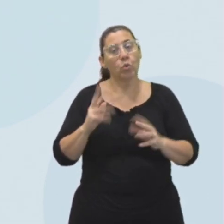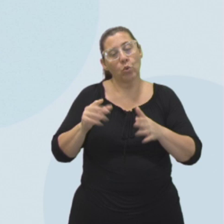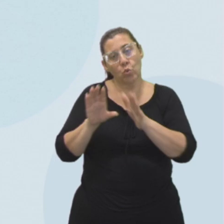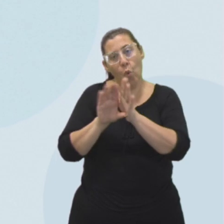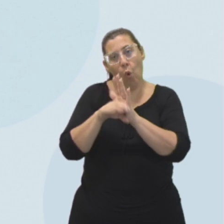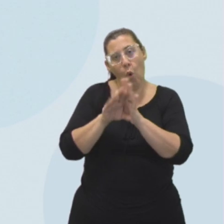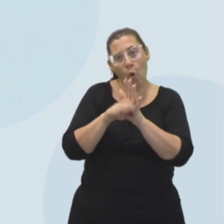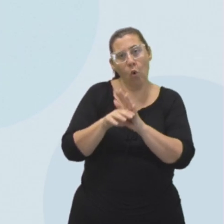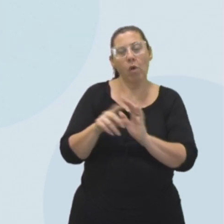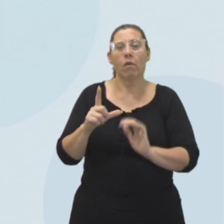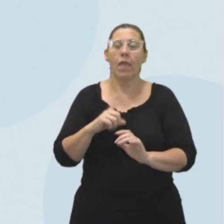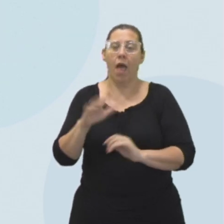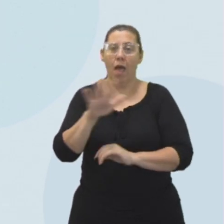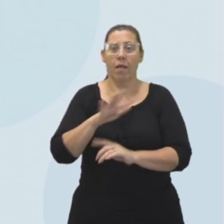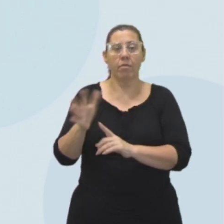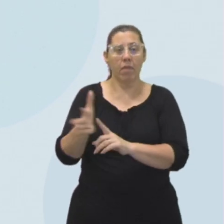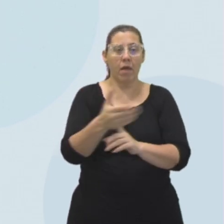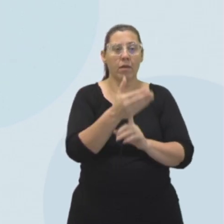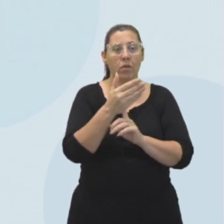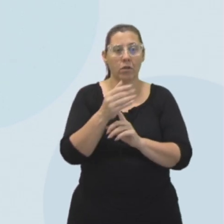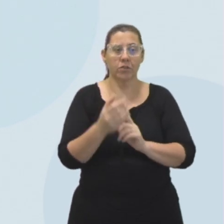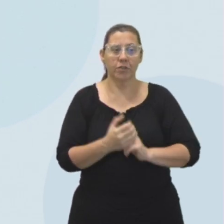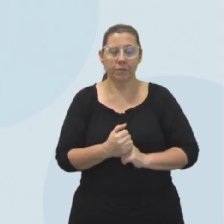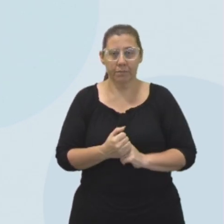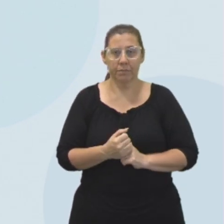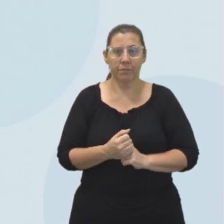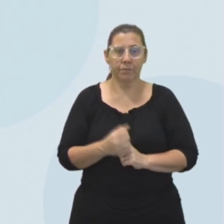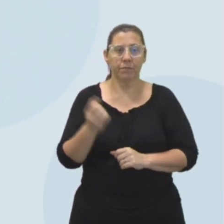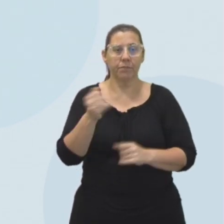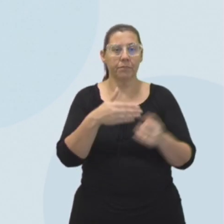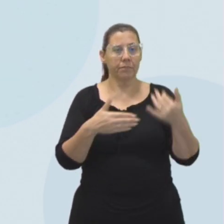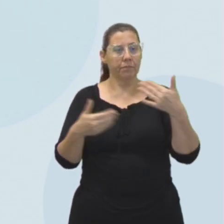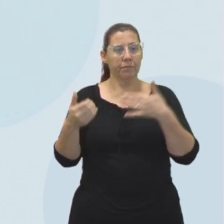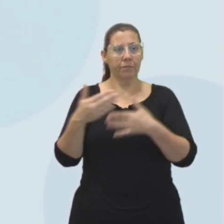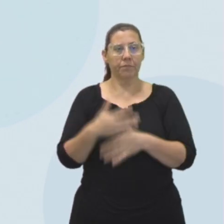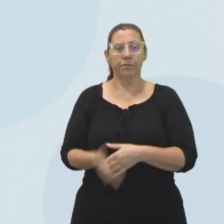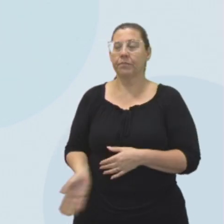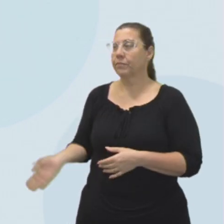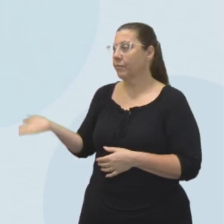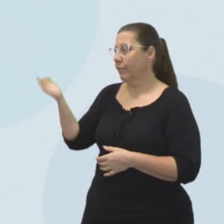TPC de tecnologia. Ok? Próximo slide, por favor.